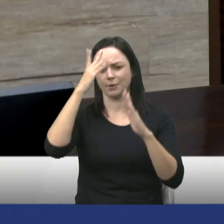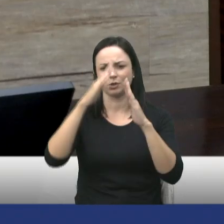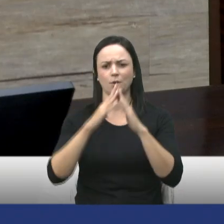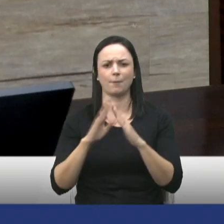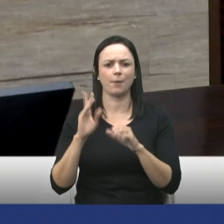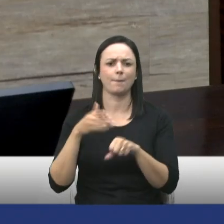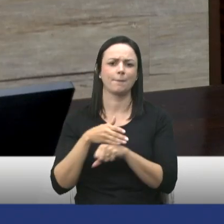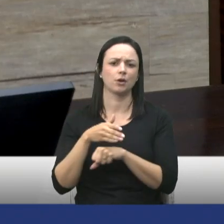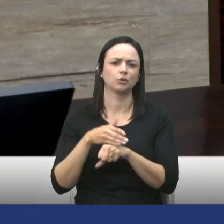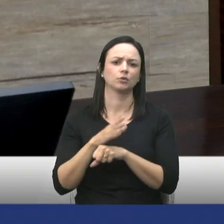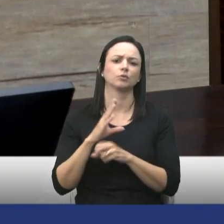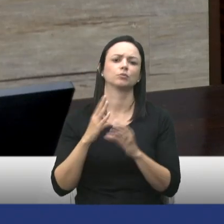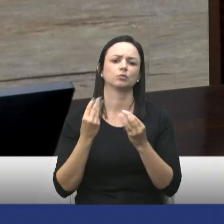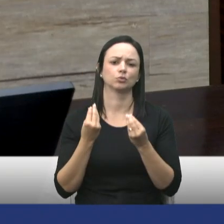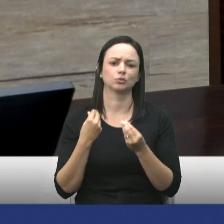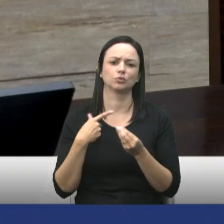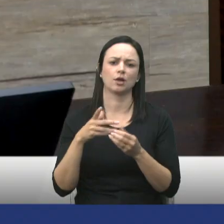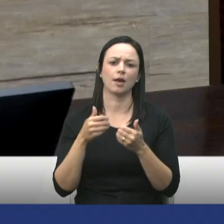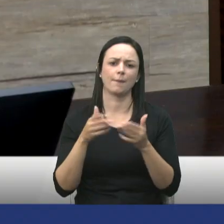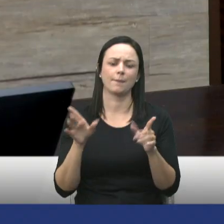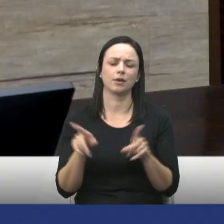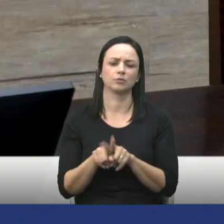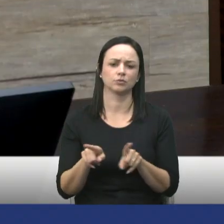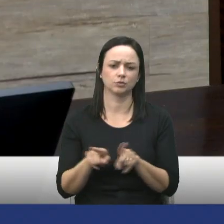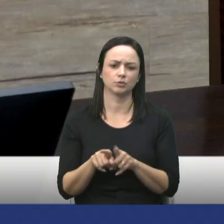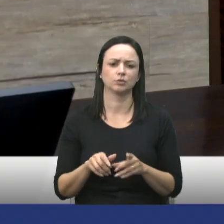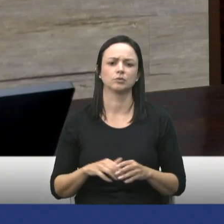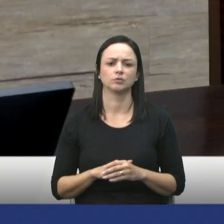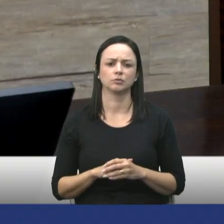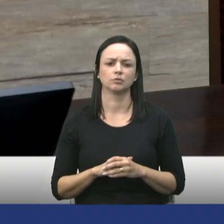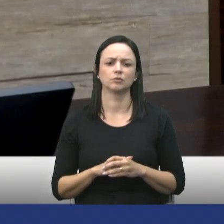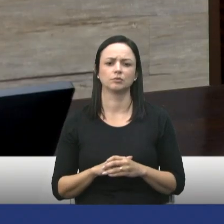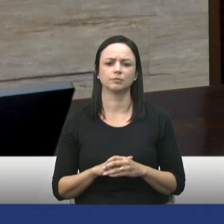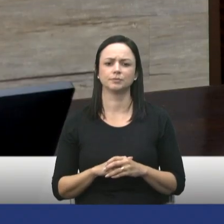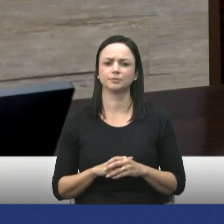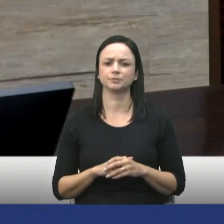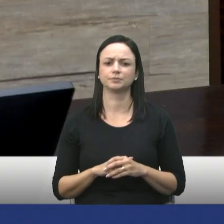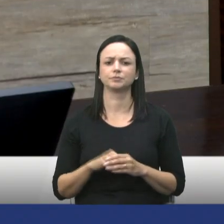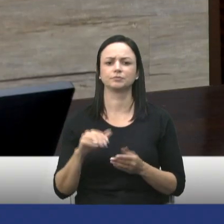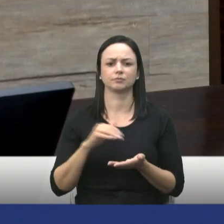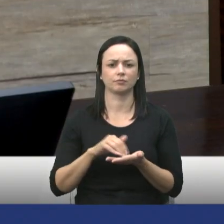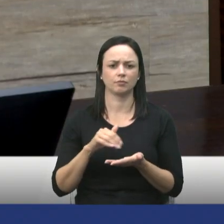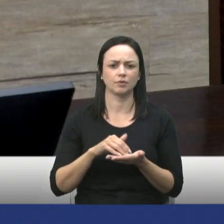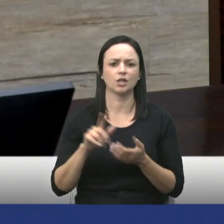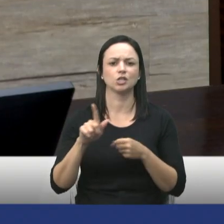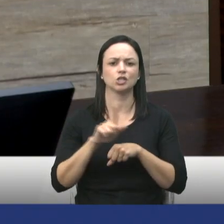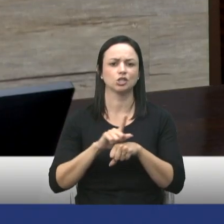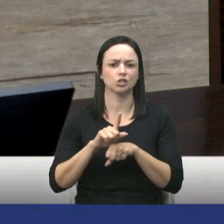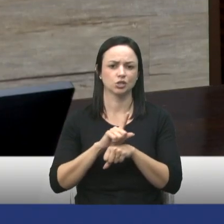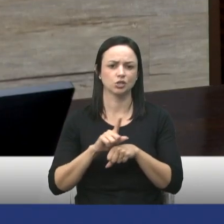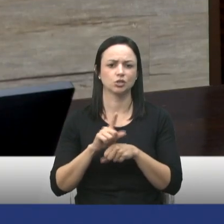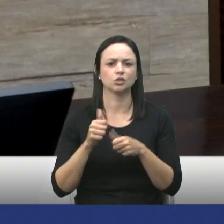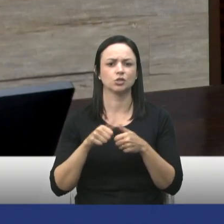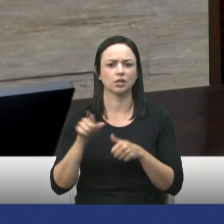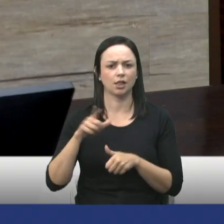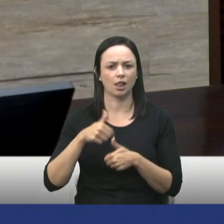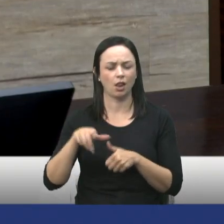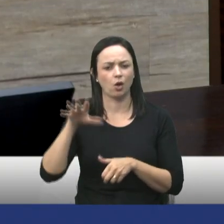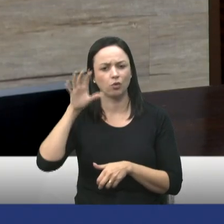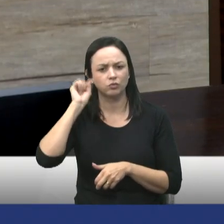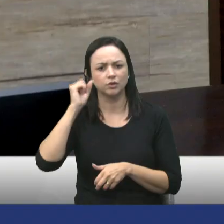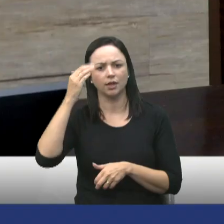muito, mas a gente vai estar aí aberto também, deixar a Secretaria da Gestão, certo? Nós estamos lá para ouvir,